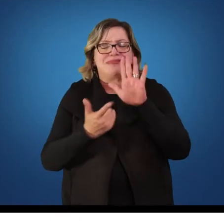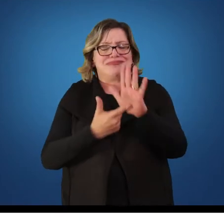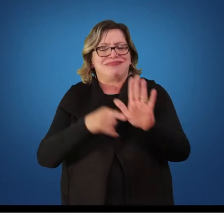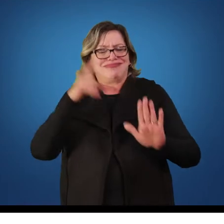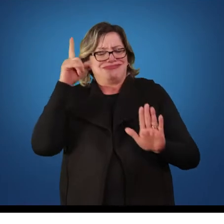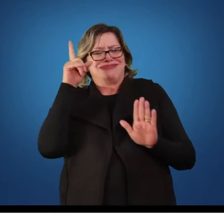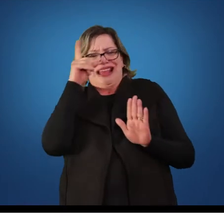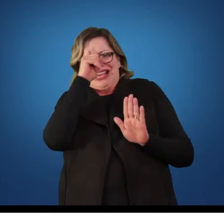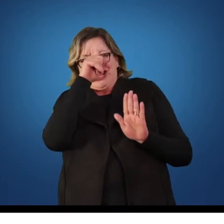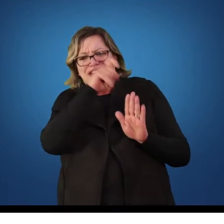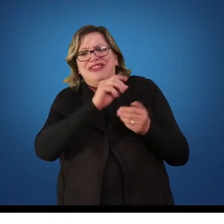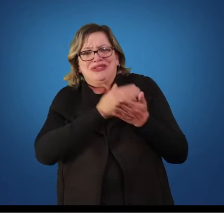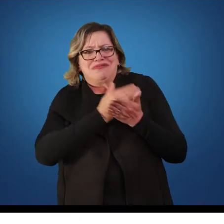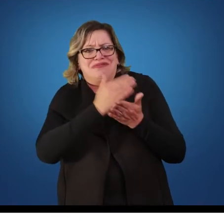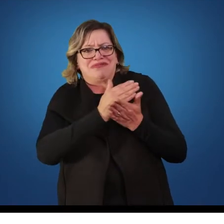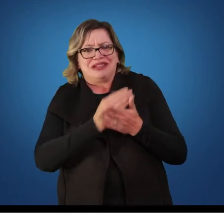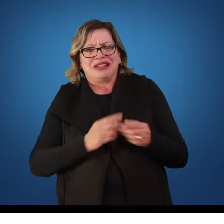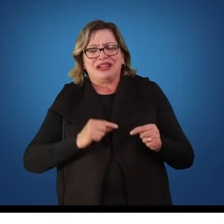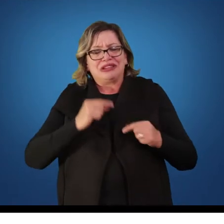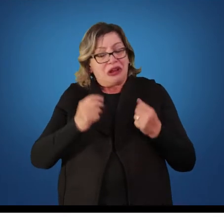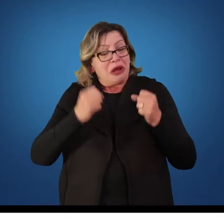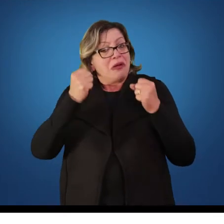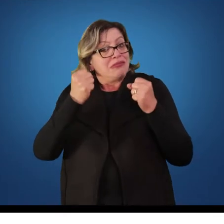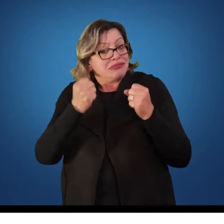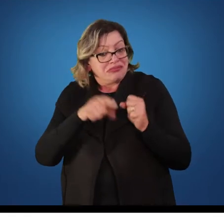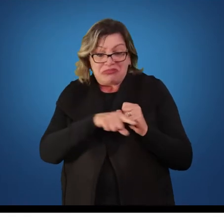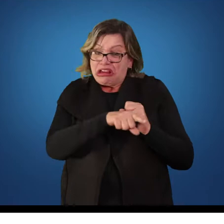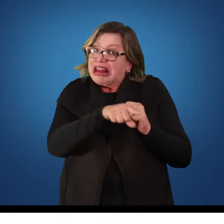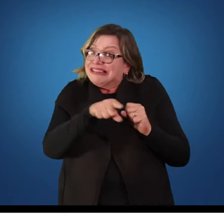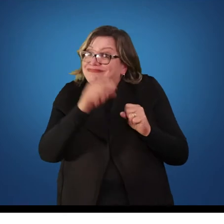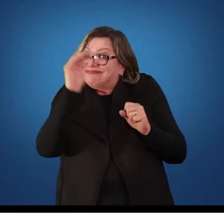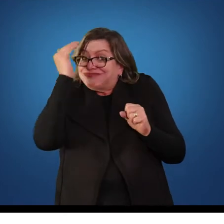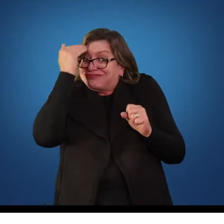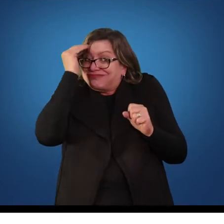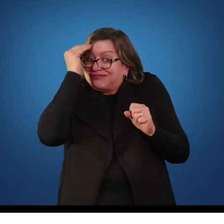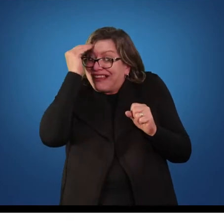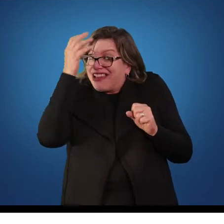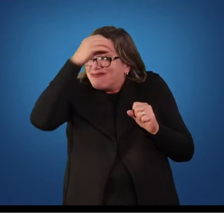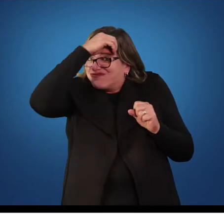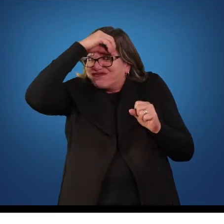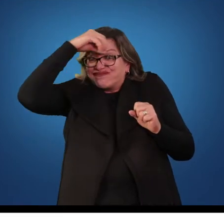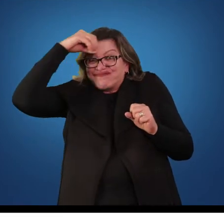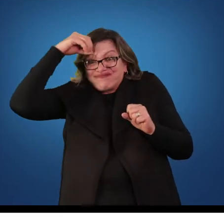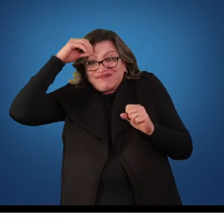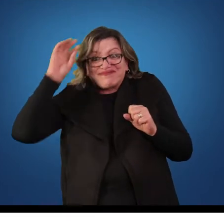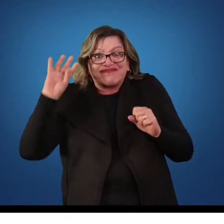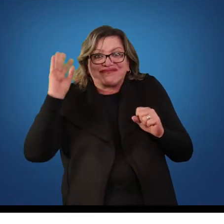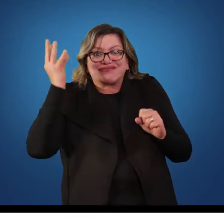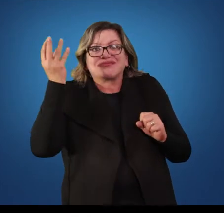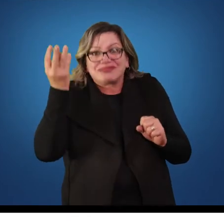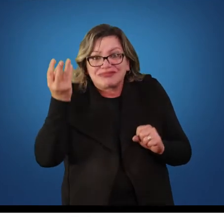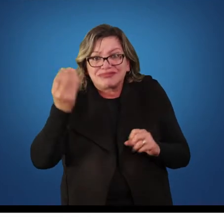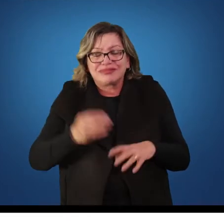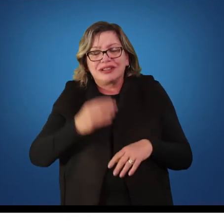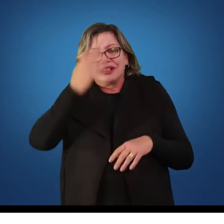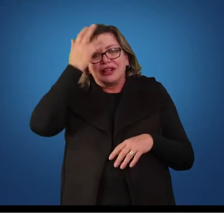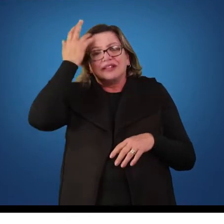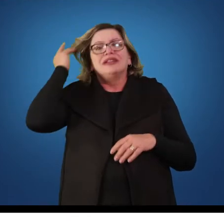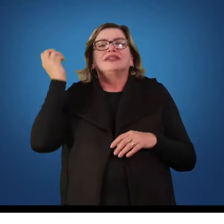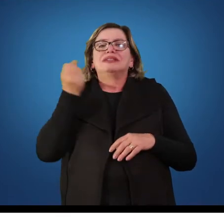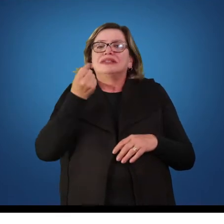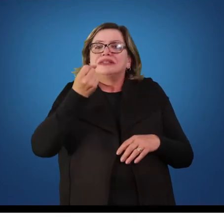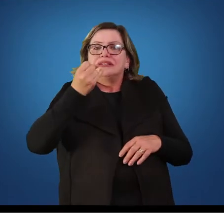complexa a possibilidade ela entender ser a quase zero é dela não entender a quase levo certo agora